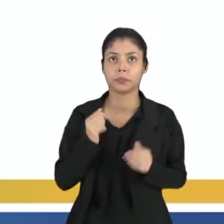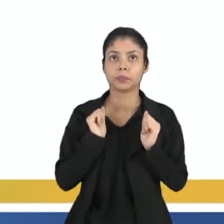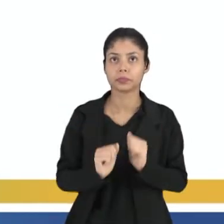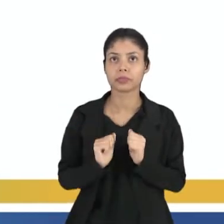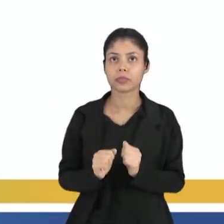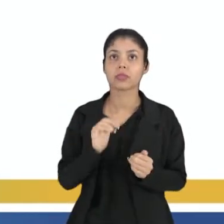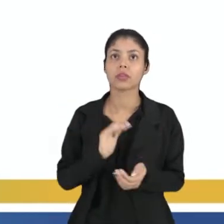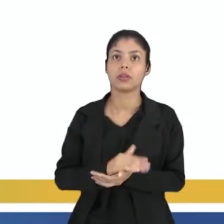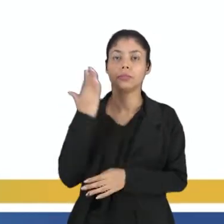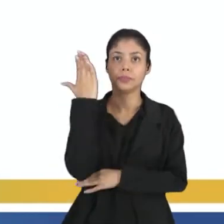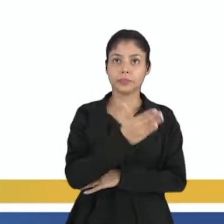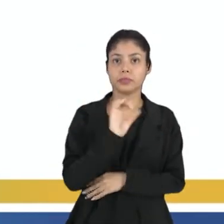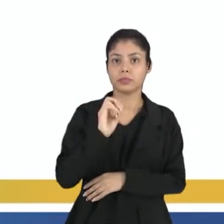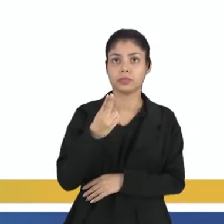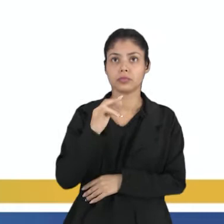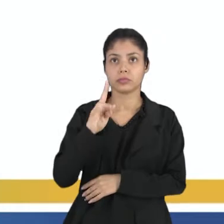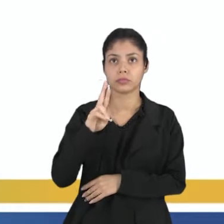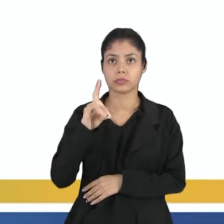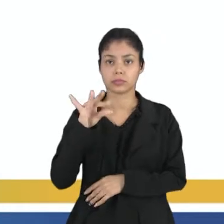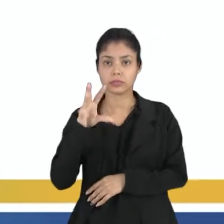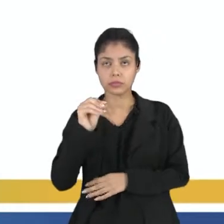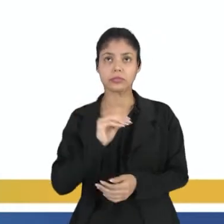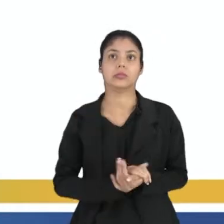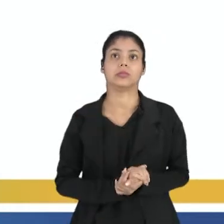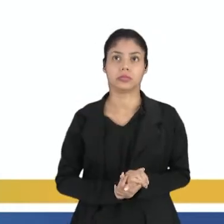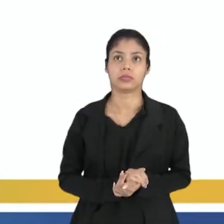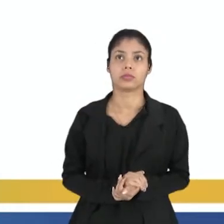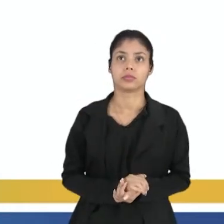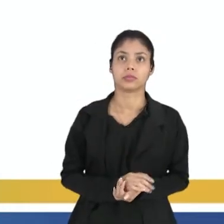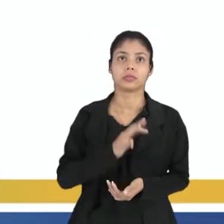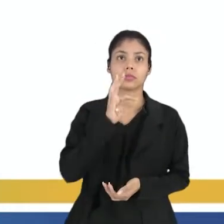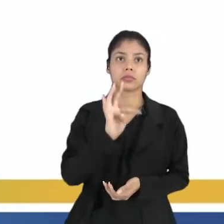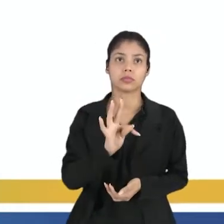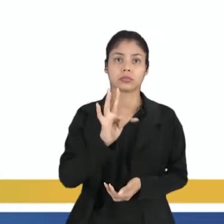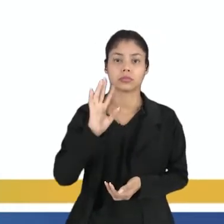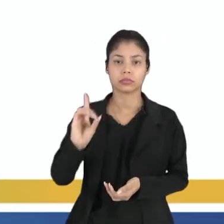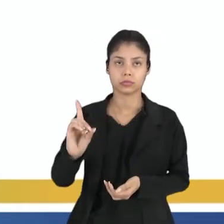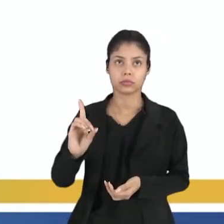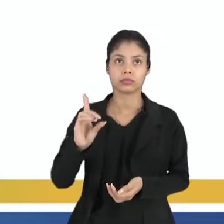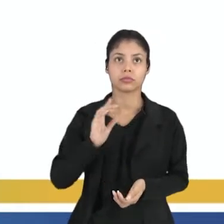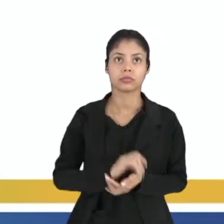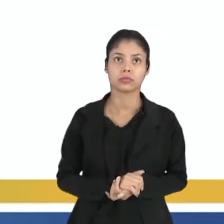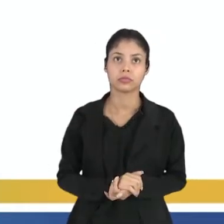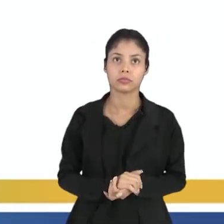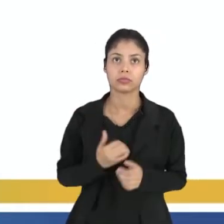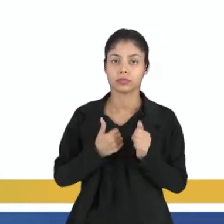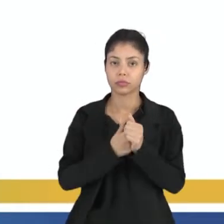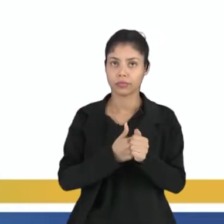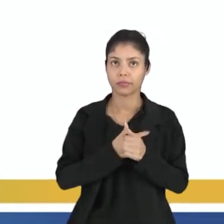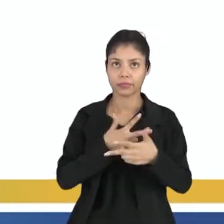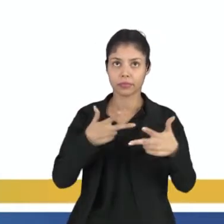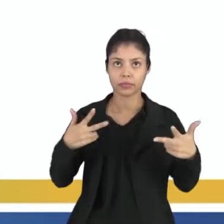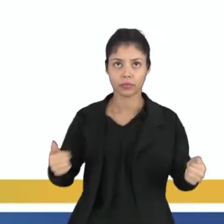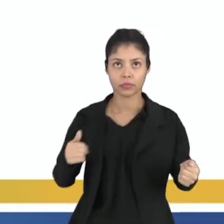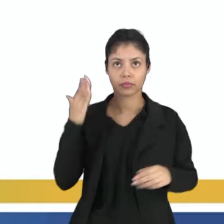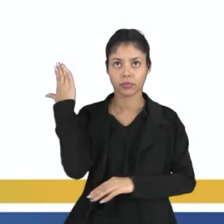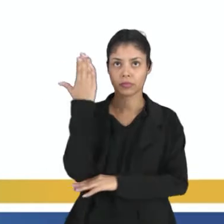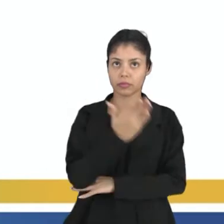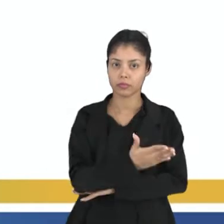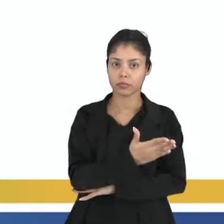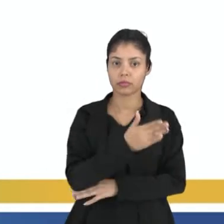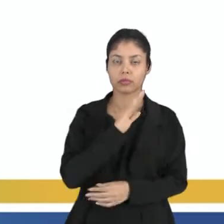podem ser transitivos diretos e indiretos. Os transitivos diretos são acompanhados